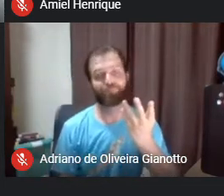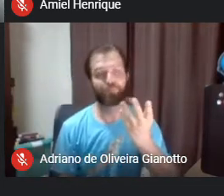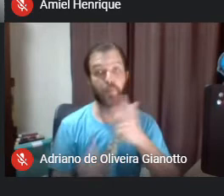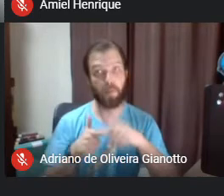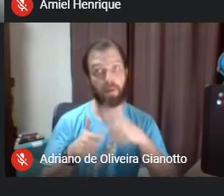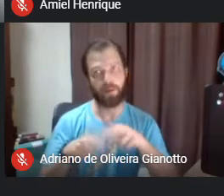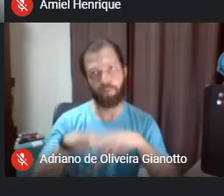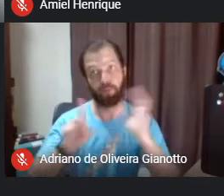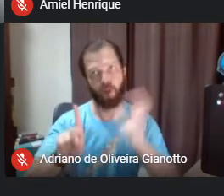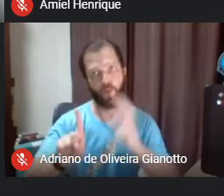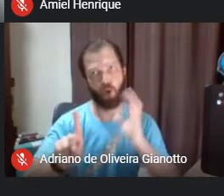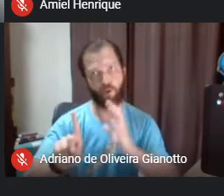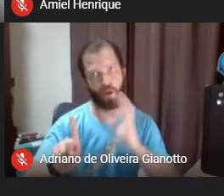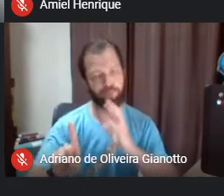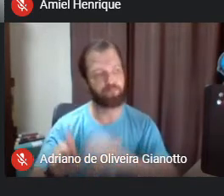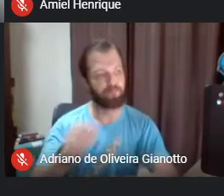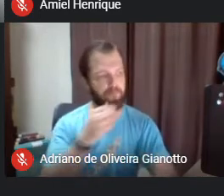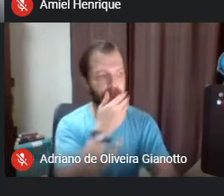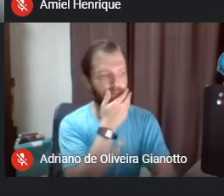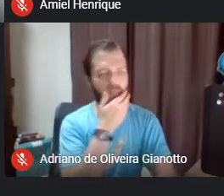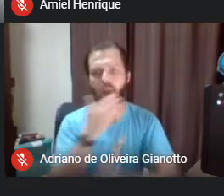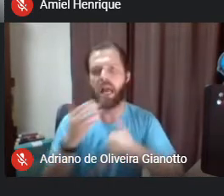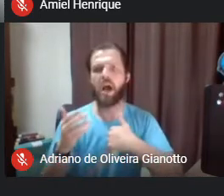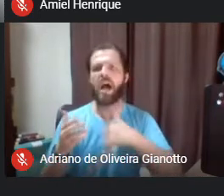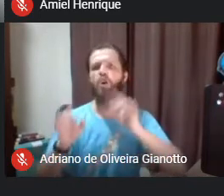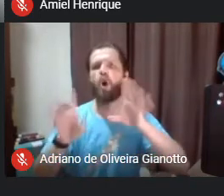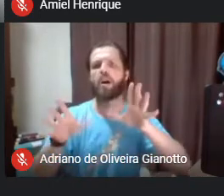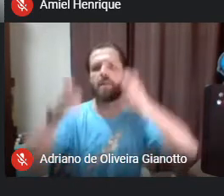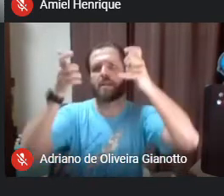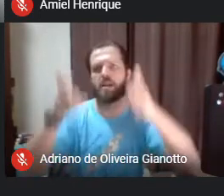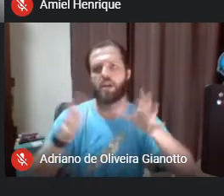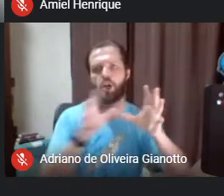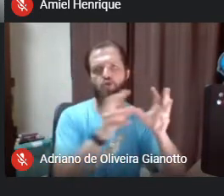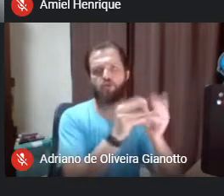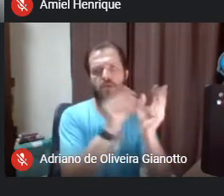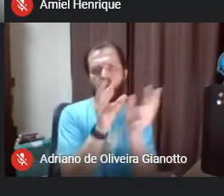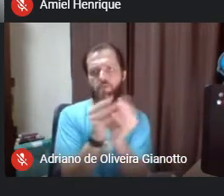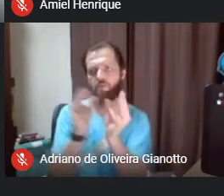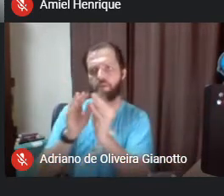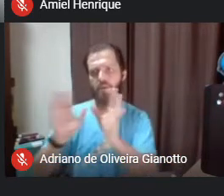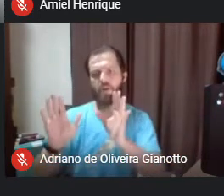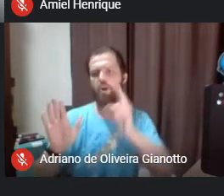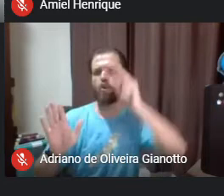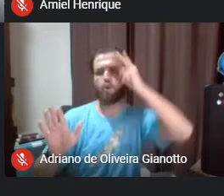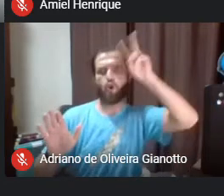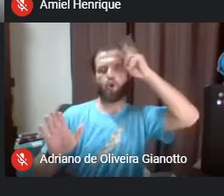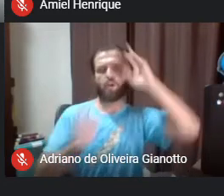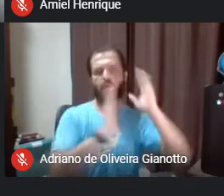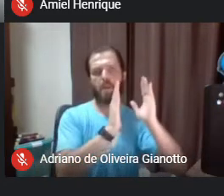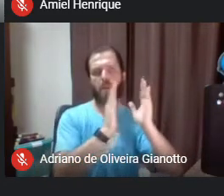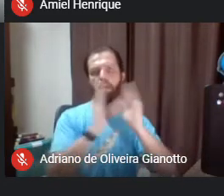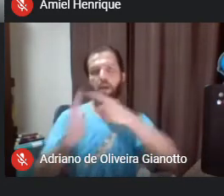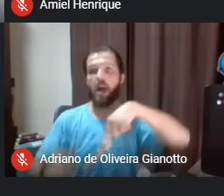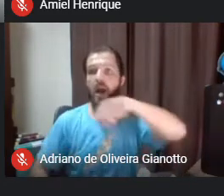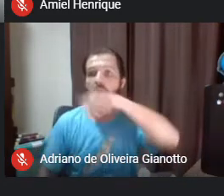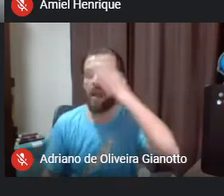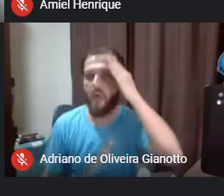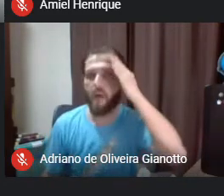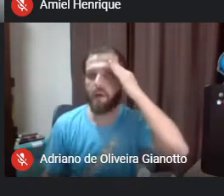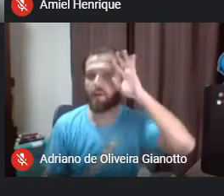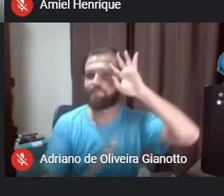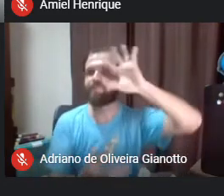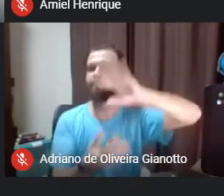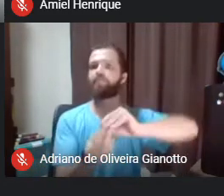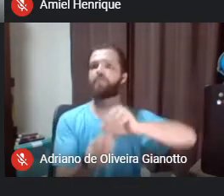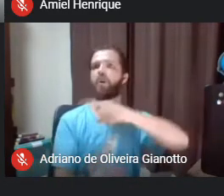uma pessoa surda, né? Isso é um problema muito sério e devido a essa influência dele, essa má influência. Eu só vou falar rapidamente,